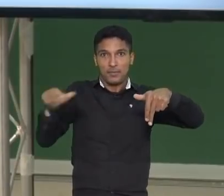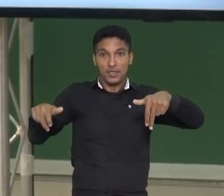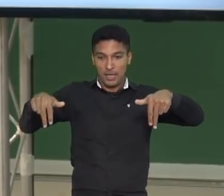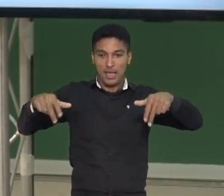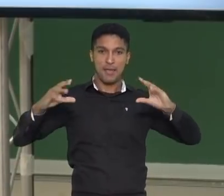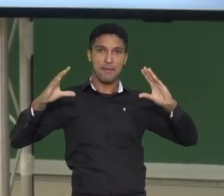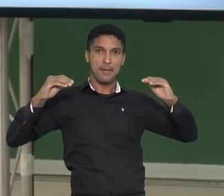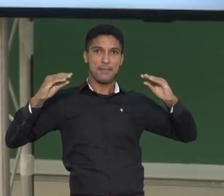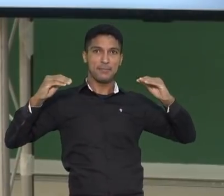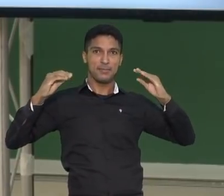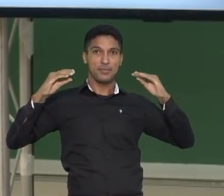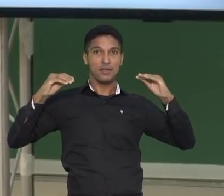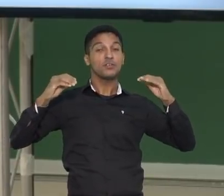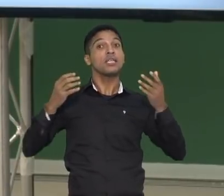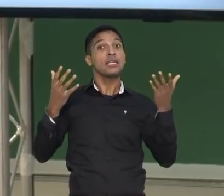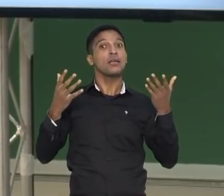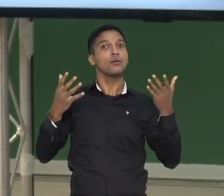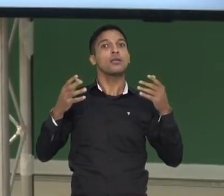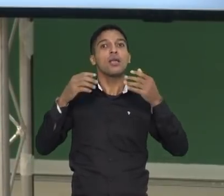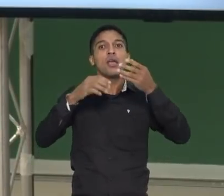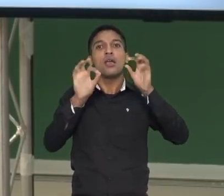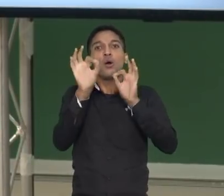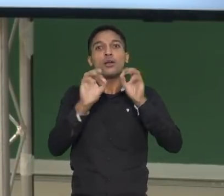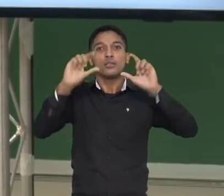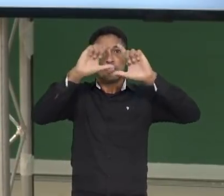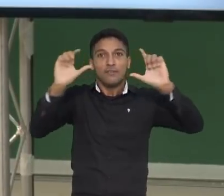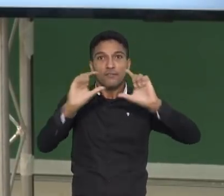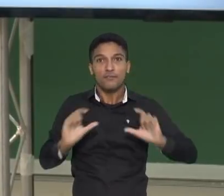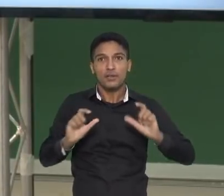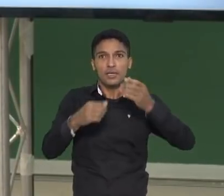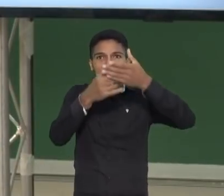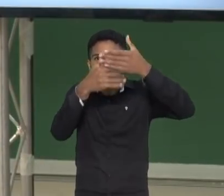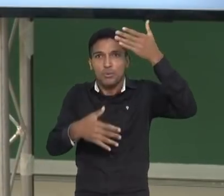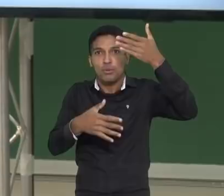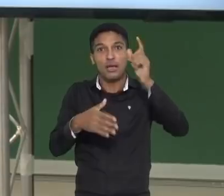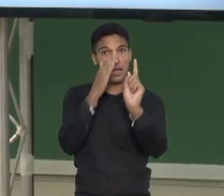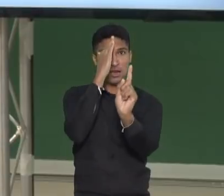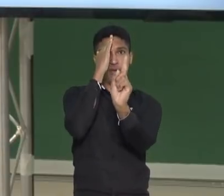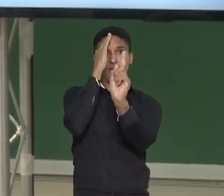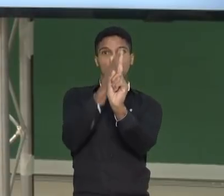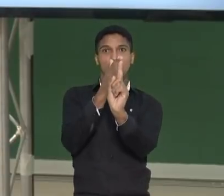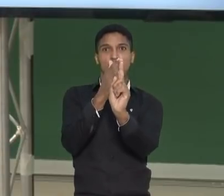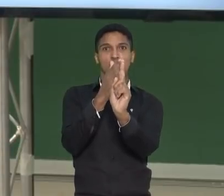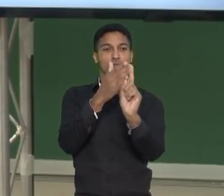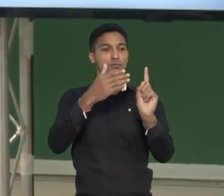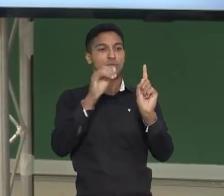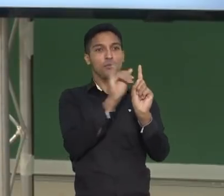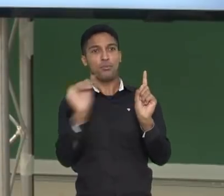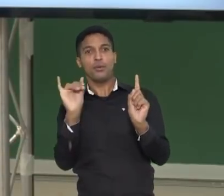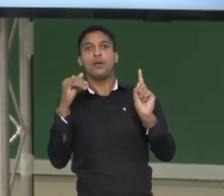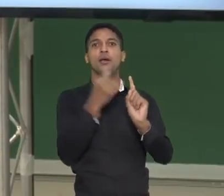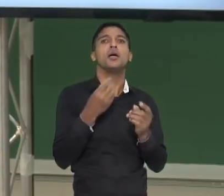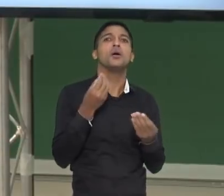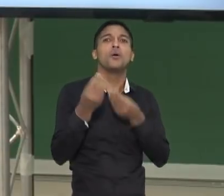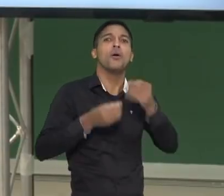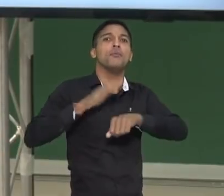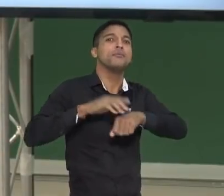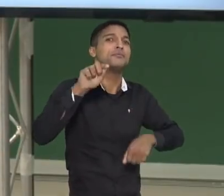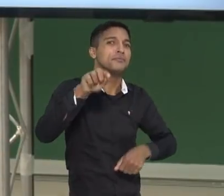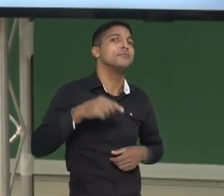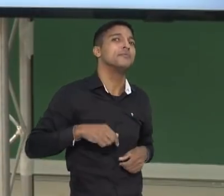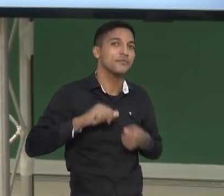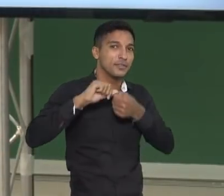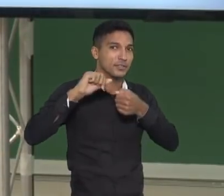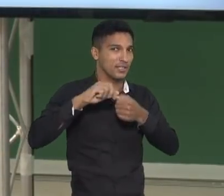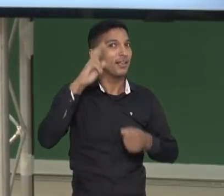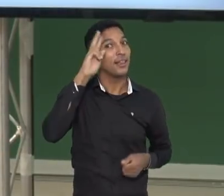quer fazer em forma de discurso direto. Como que você pode fazer? Então, lembram? Vocês podem